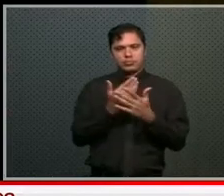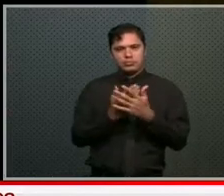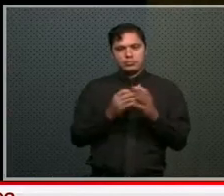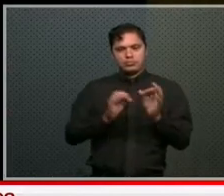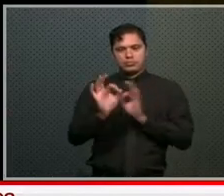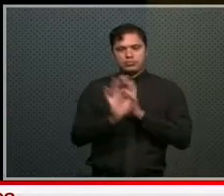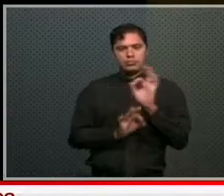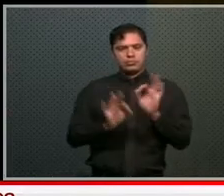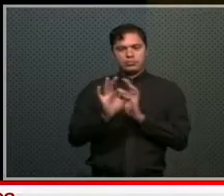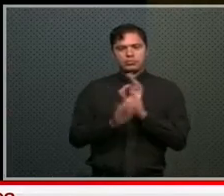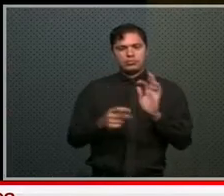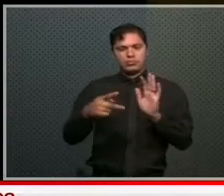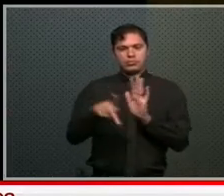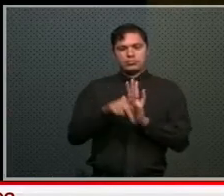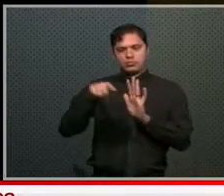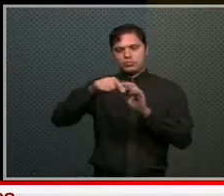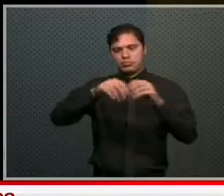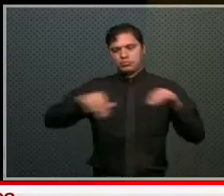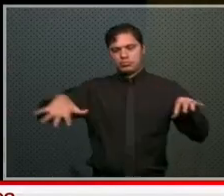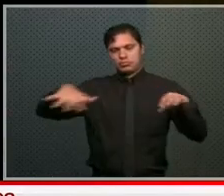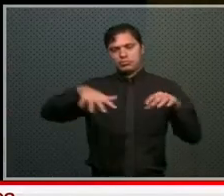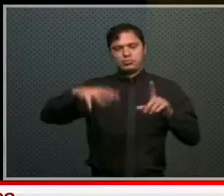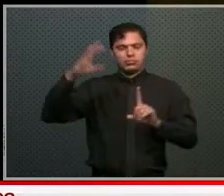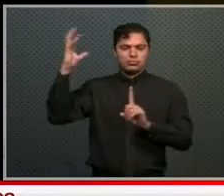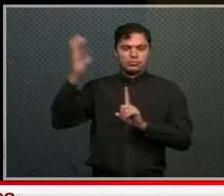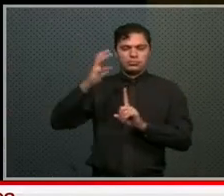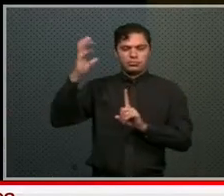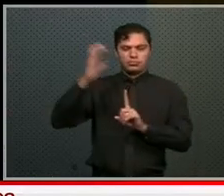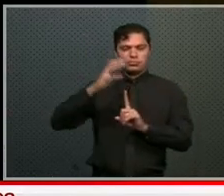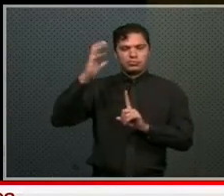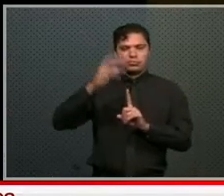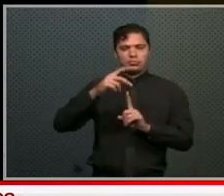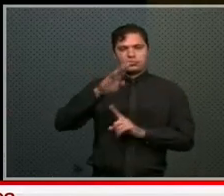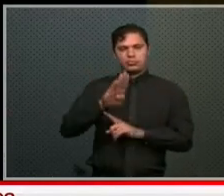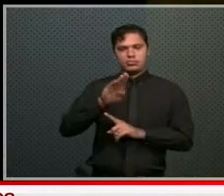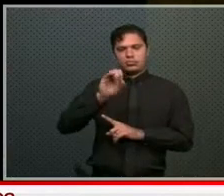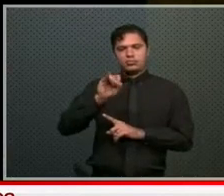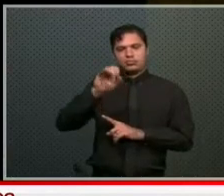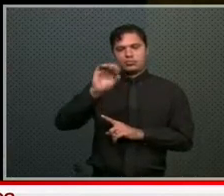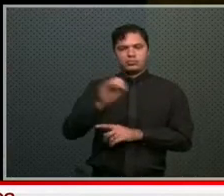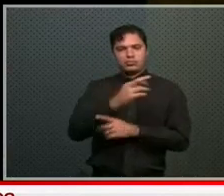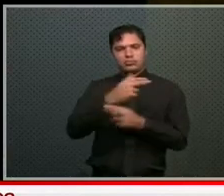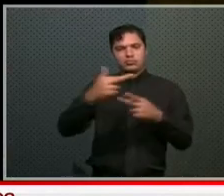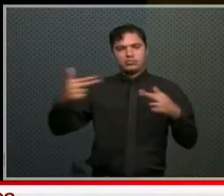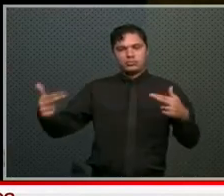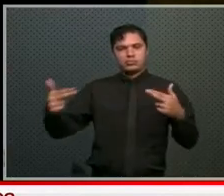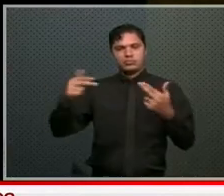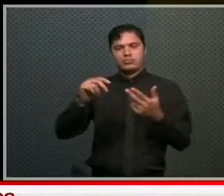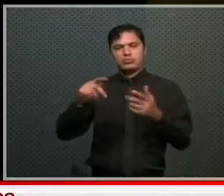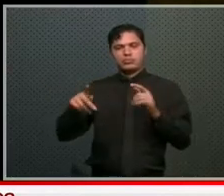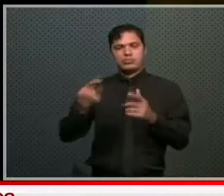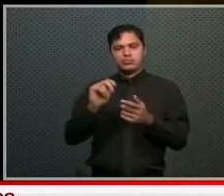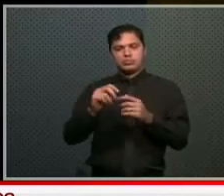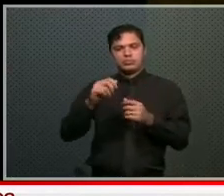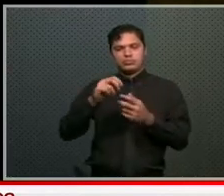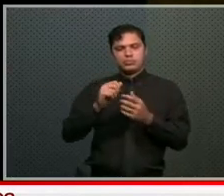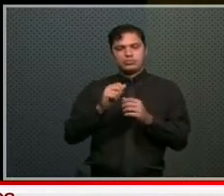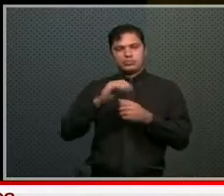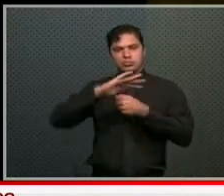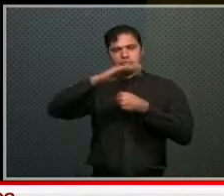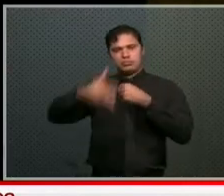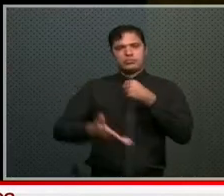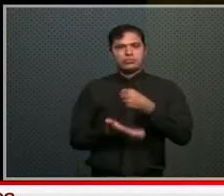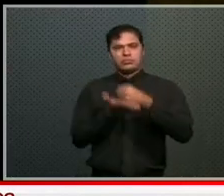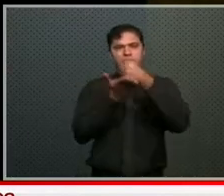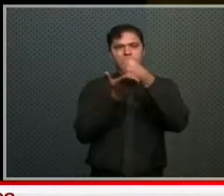ordenamento territorial impacto na biodiversidade local e o potencial sócio bioeconômico